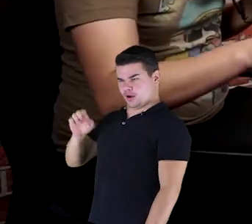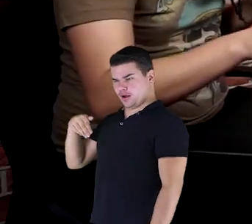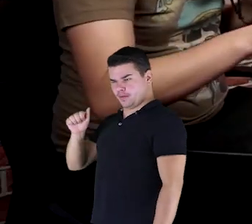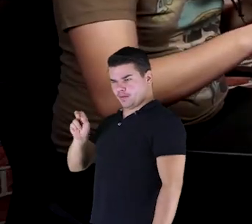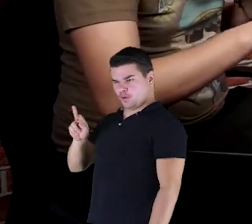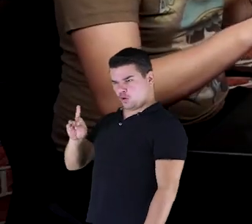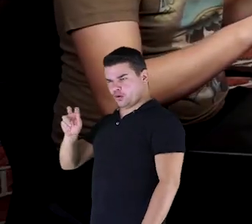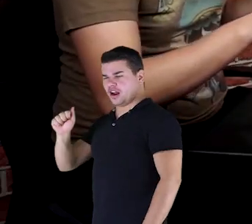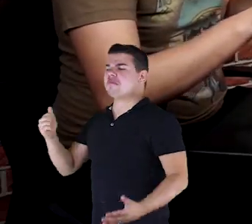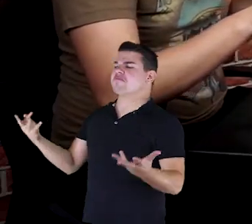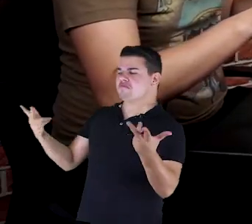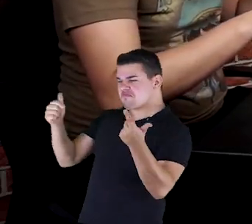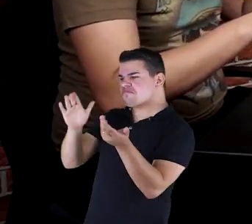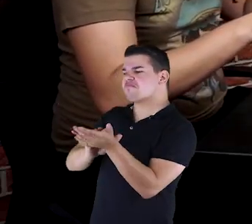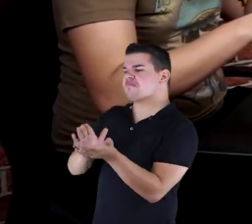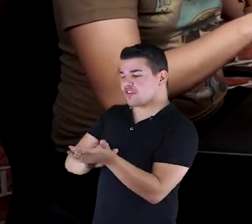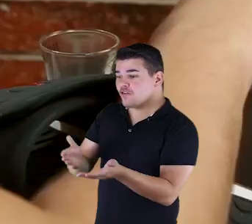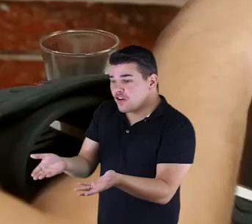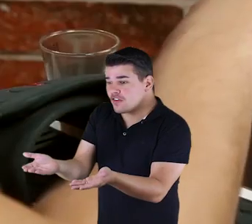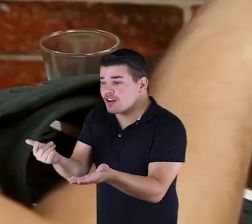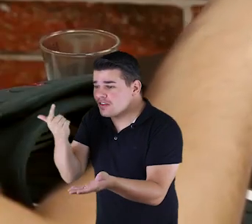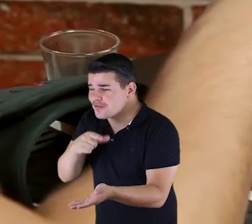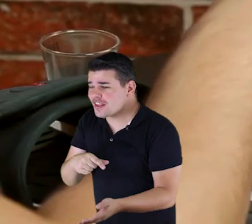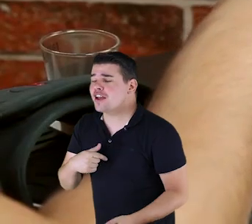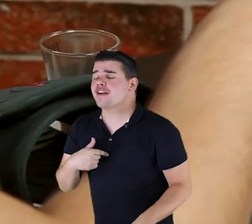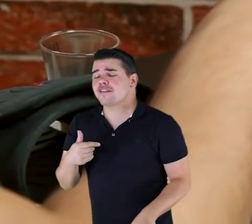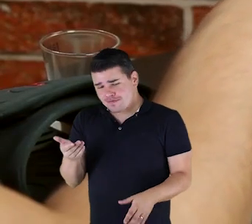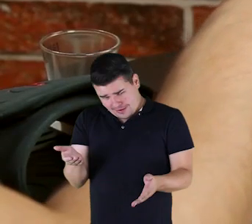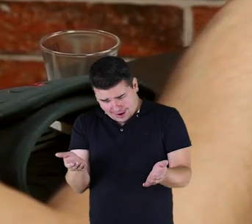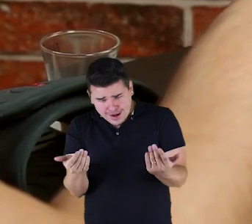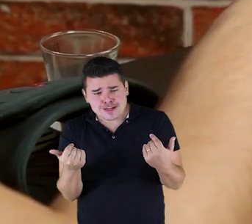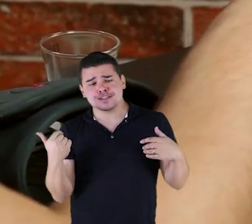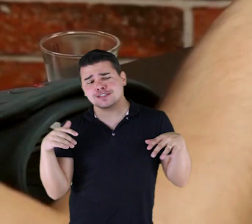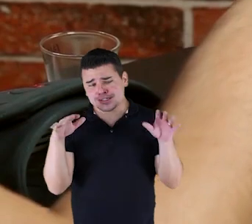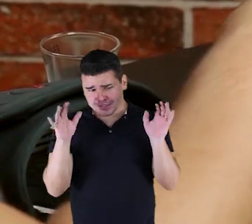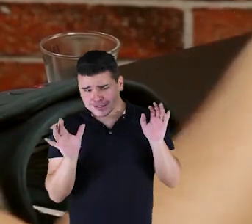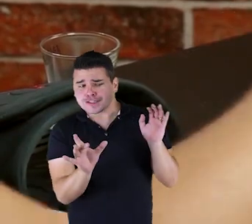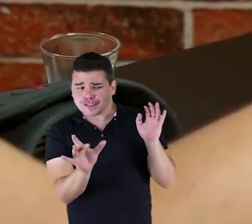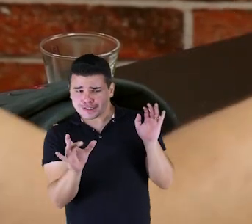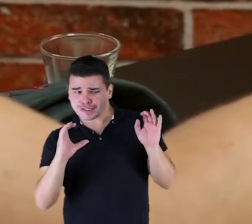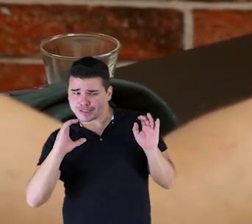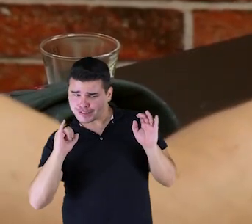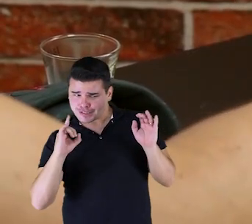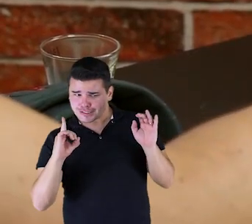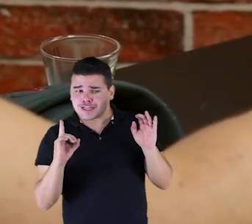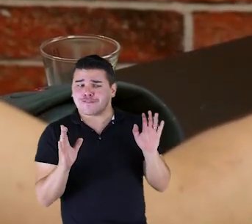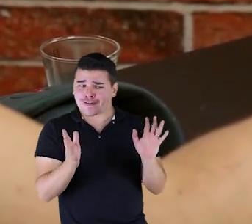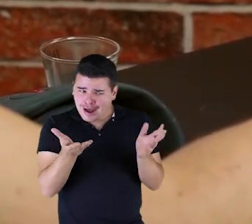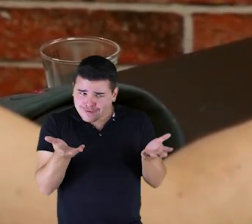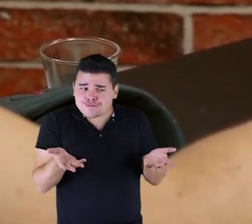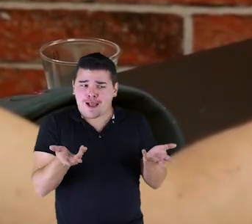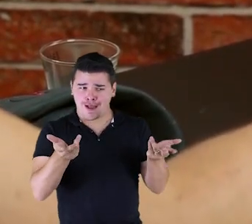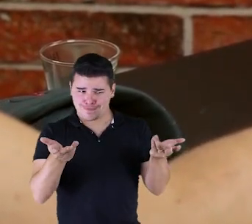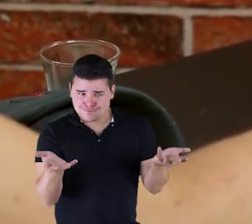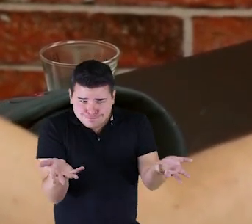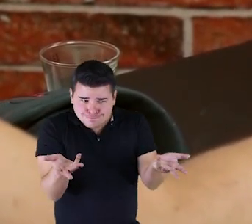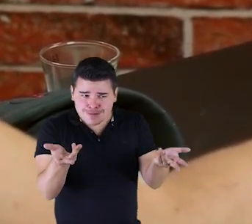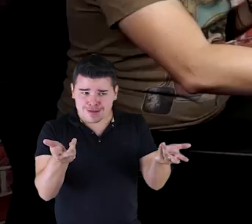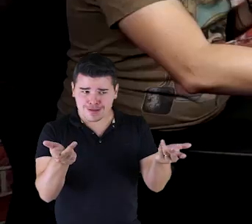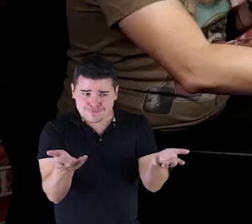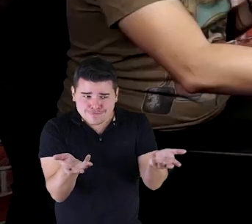retira. Cauê ergue a mão e punha. Cid aproxima a mão da torre. Cauê bate uma das mãos sobre a